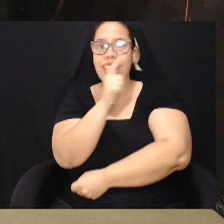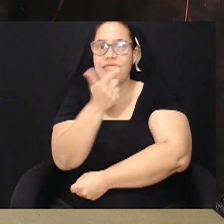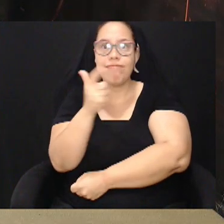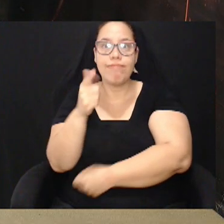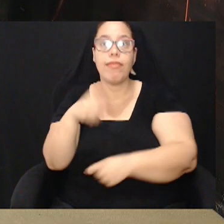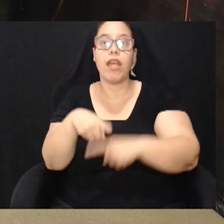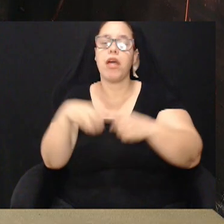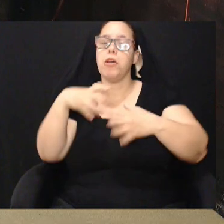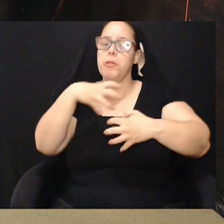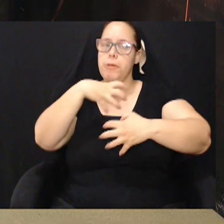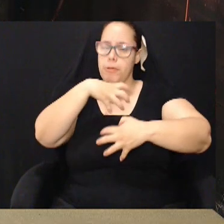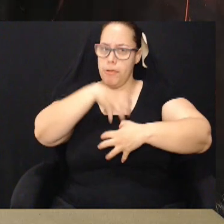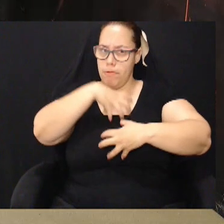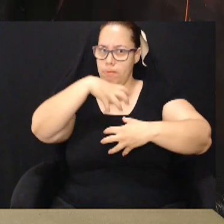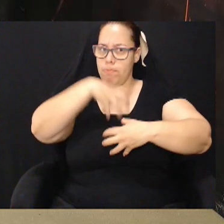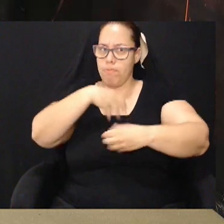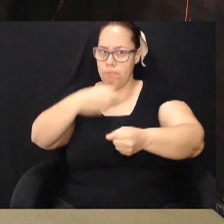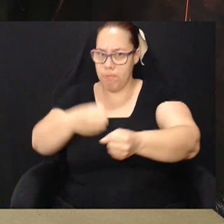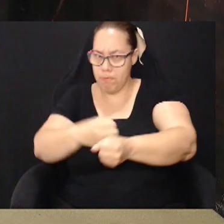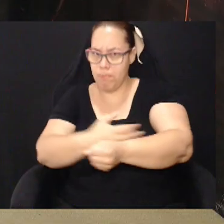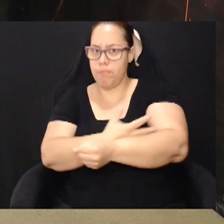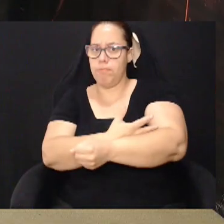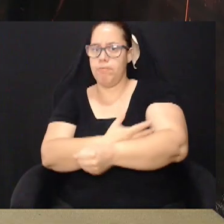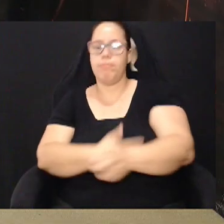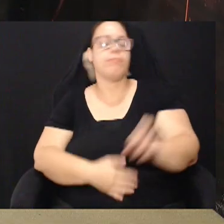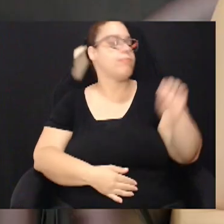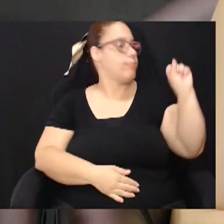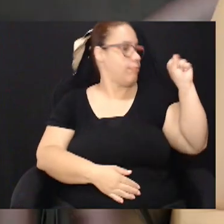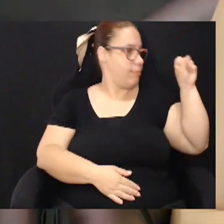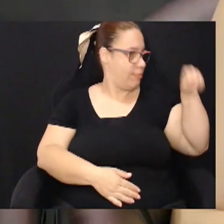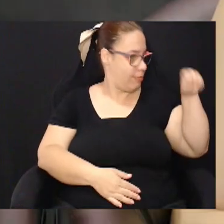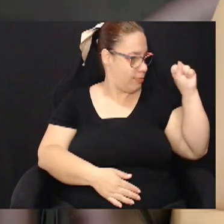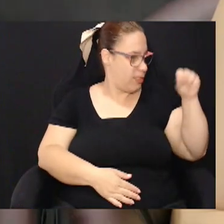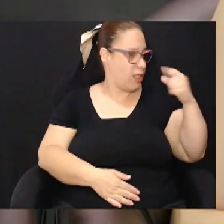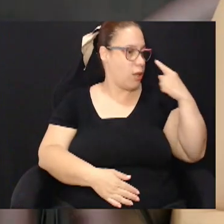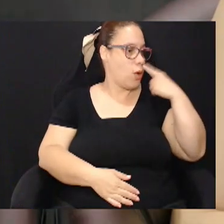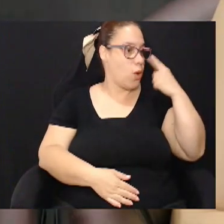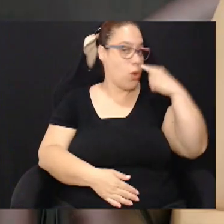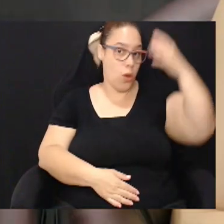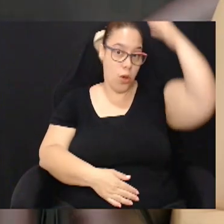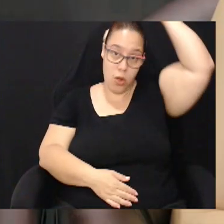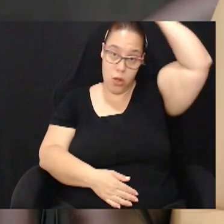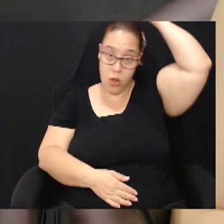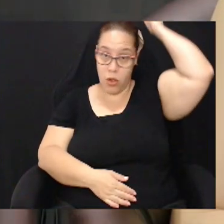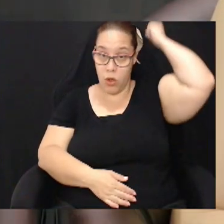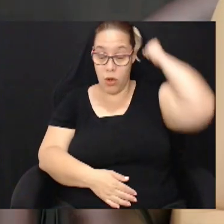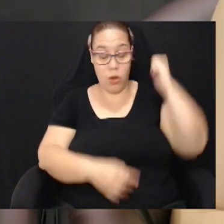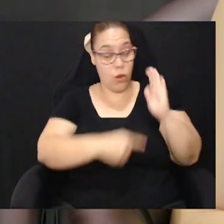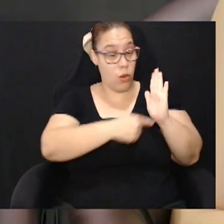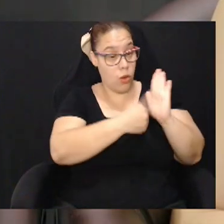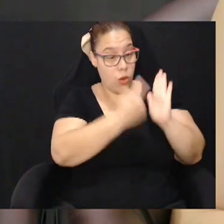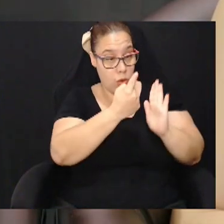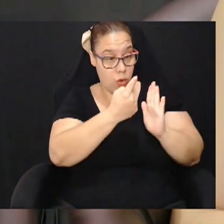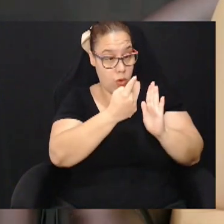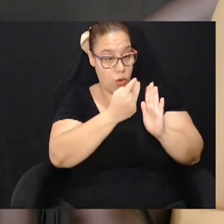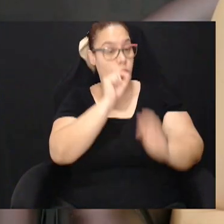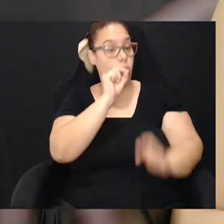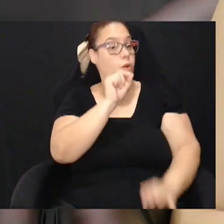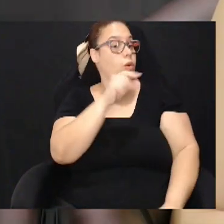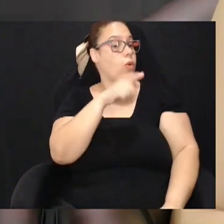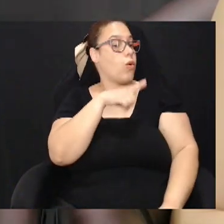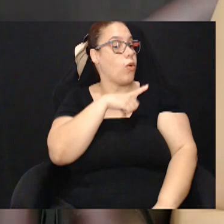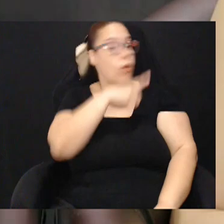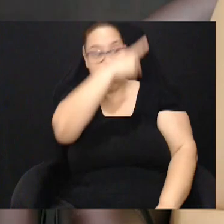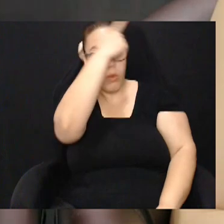com as nossas emoções? Uhum. Olha, Rúbia, primeiramente porque existem muitos